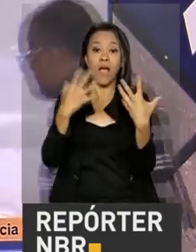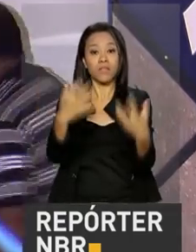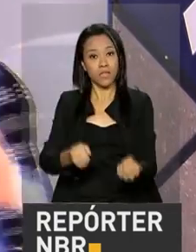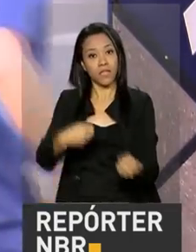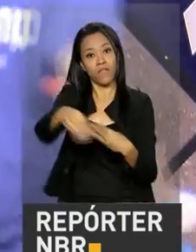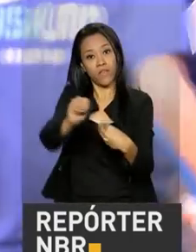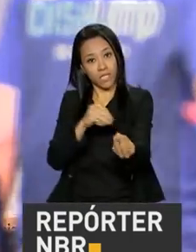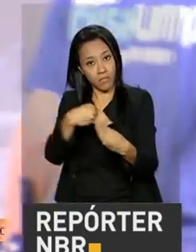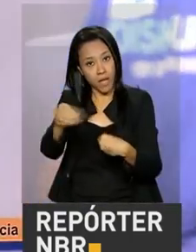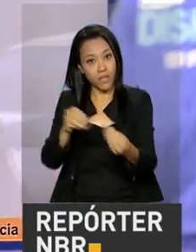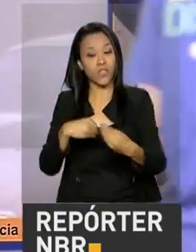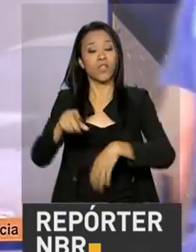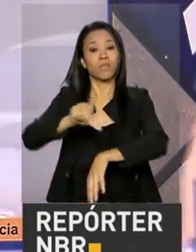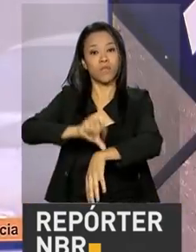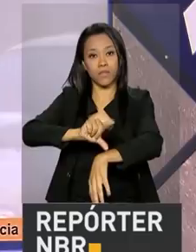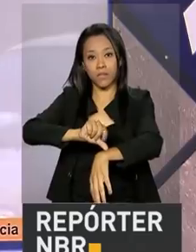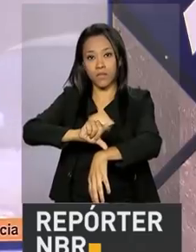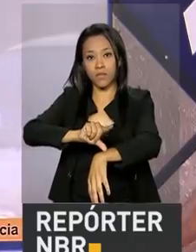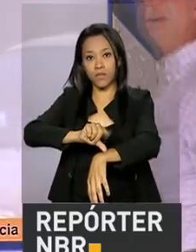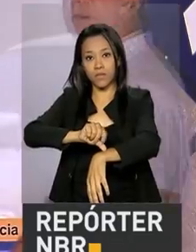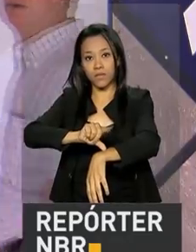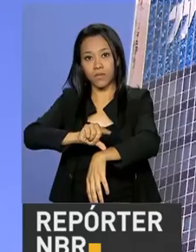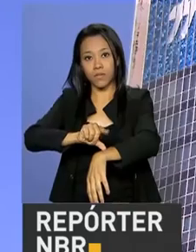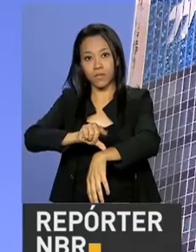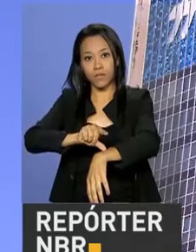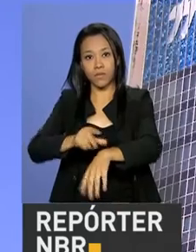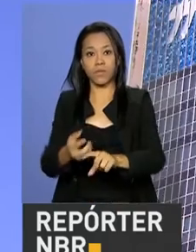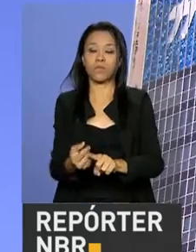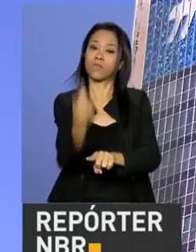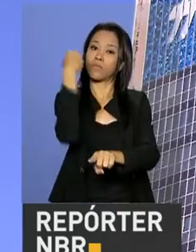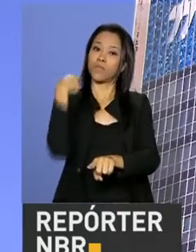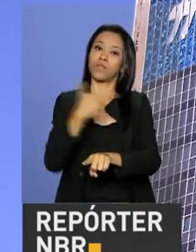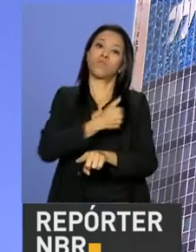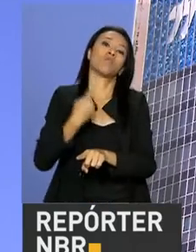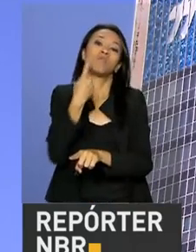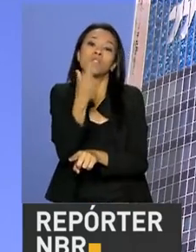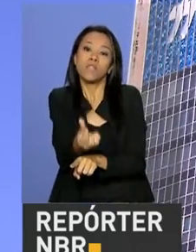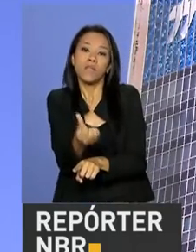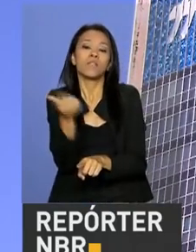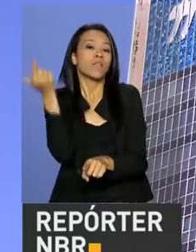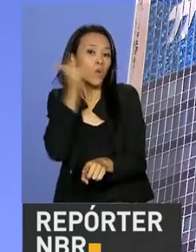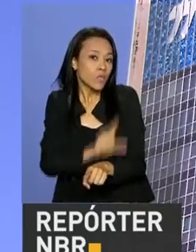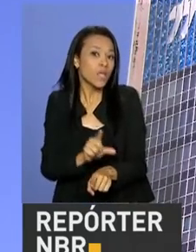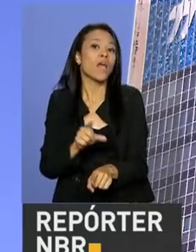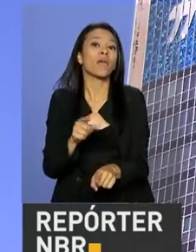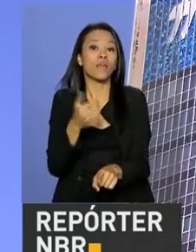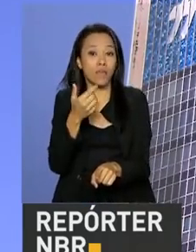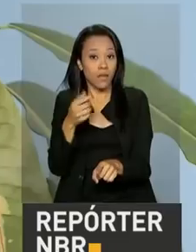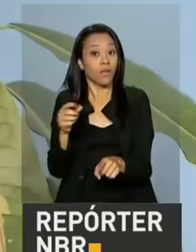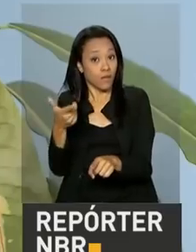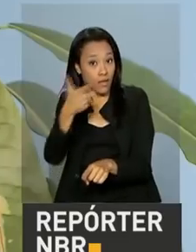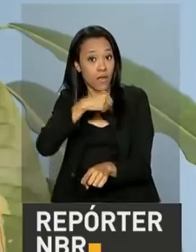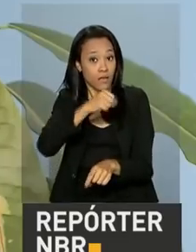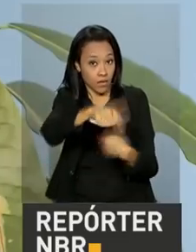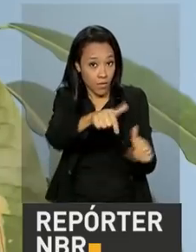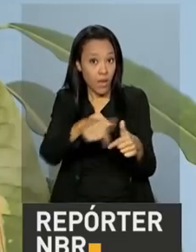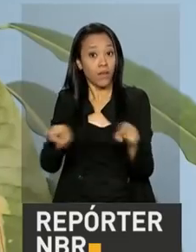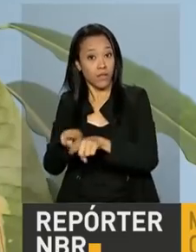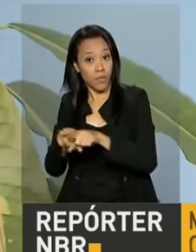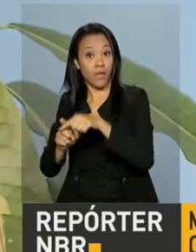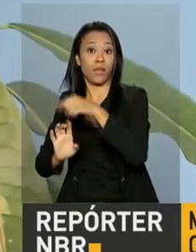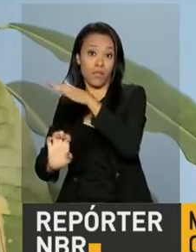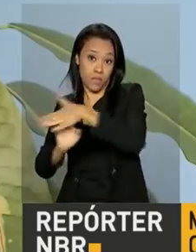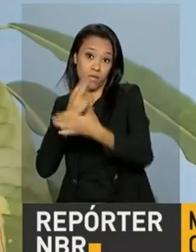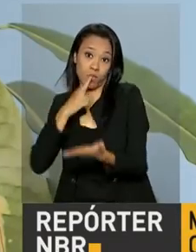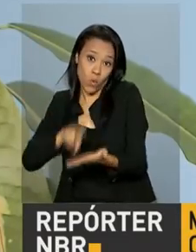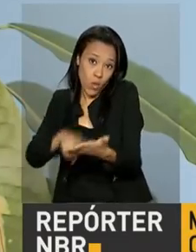unidades administrativas desde 2006 com a medida ganha o trabalhador e também a empresa como é um horário que